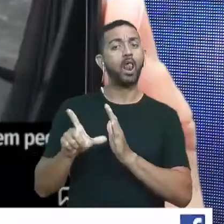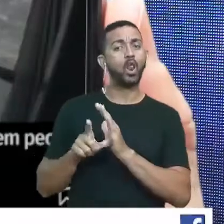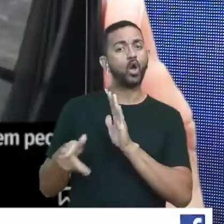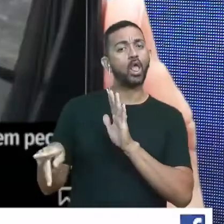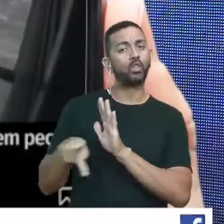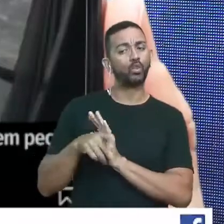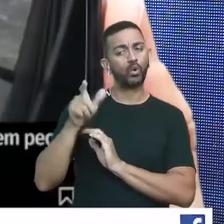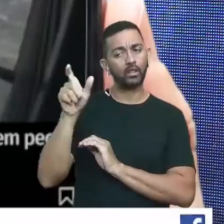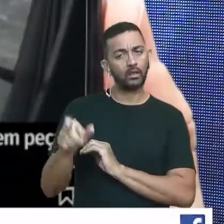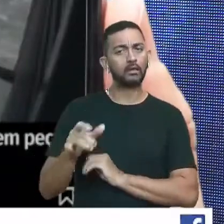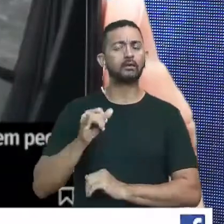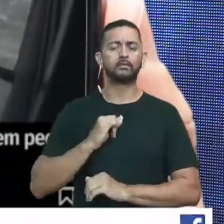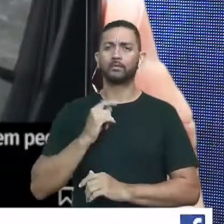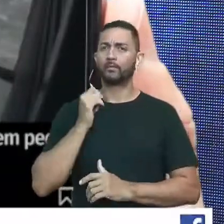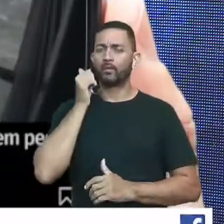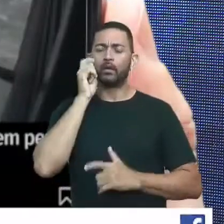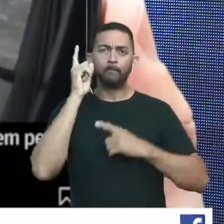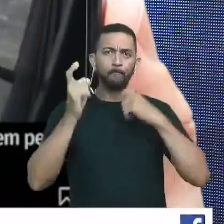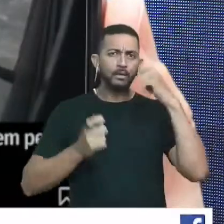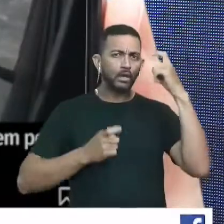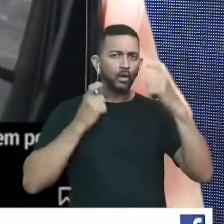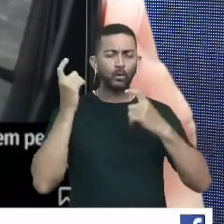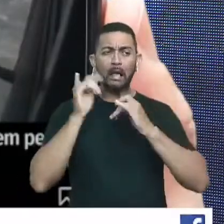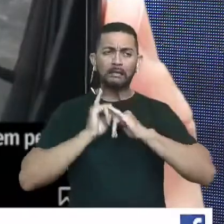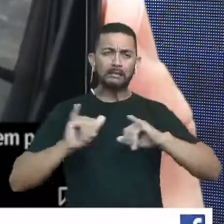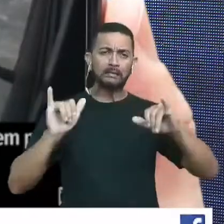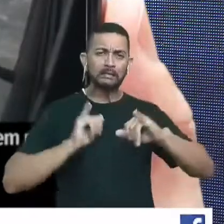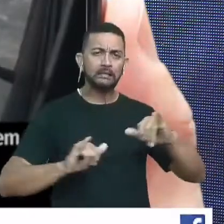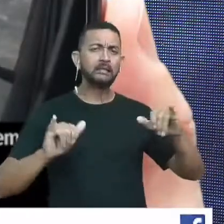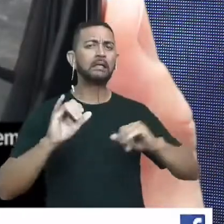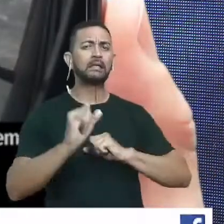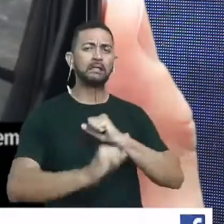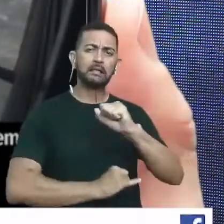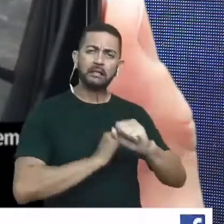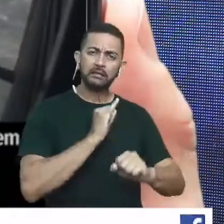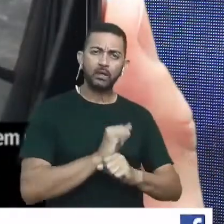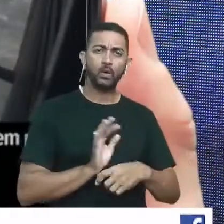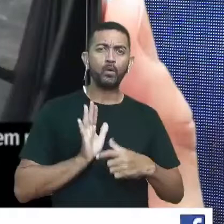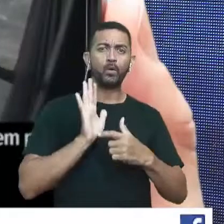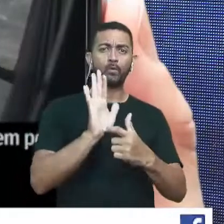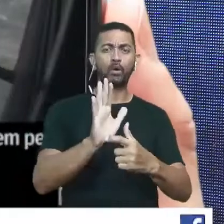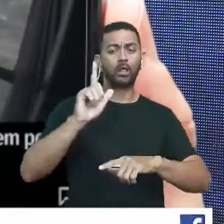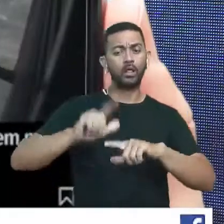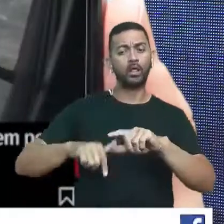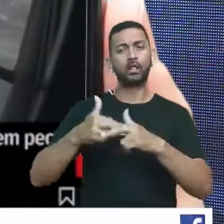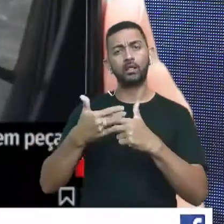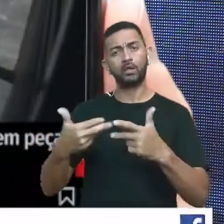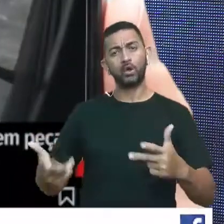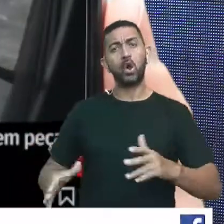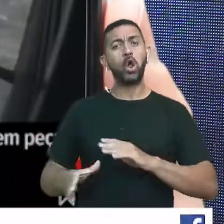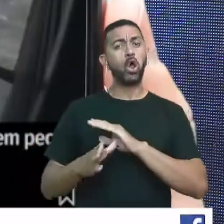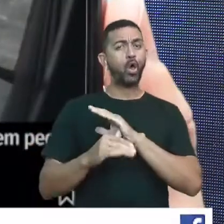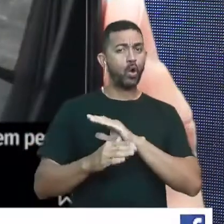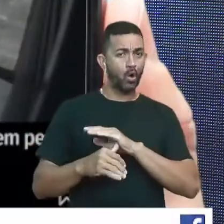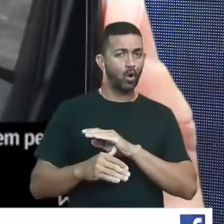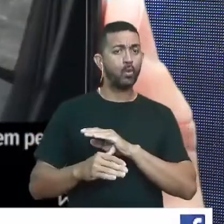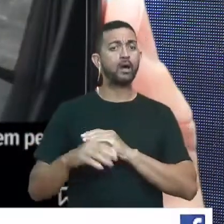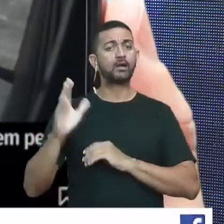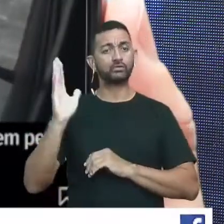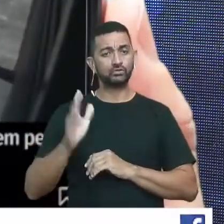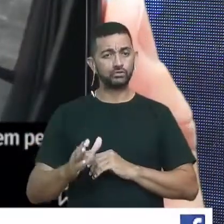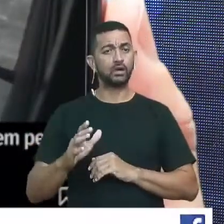lojista aqui de Imperatriz Ela tá desesperada fazendo campanha na internet mostrando os produtos que foram